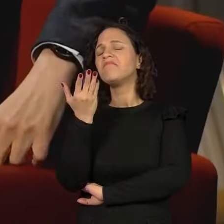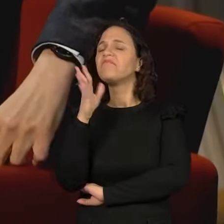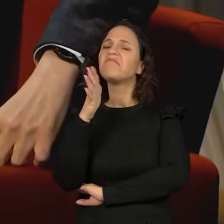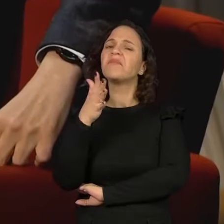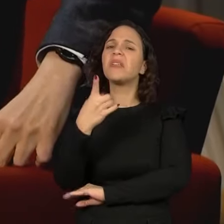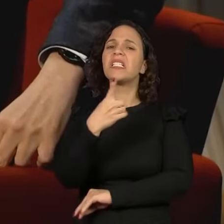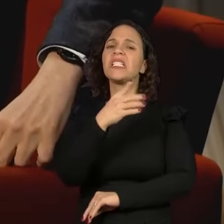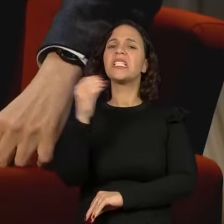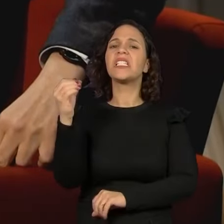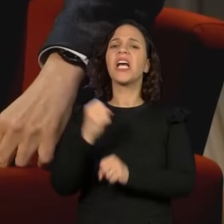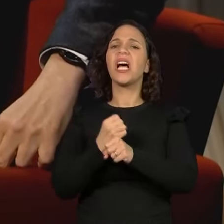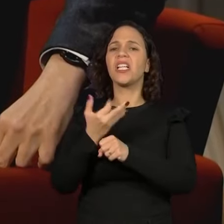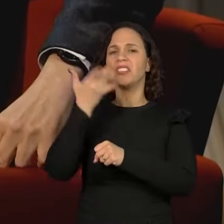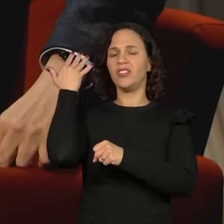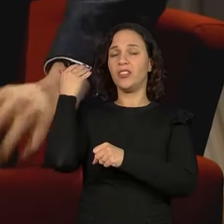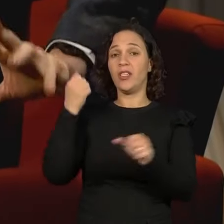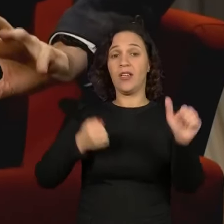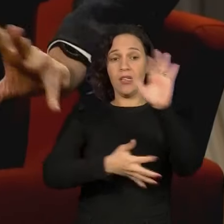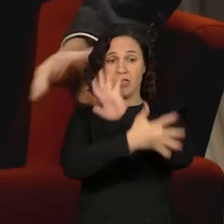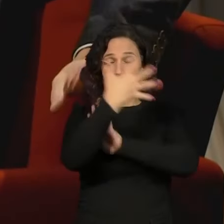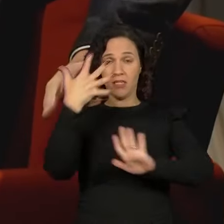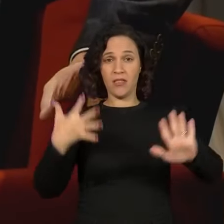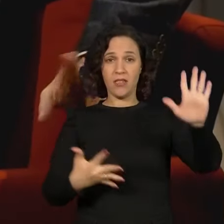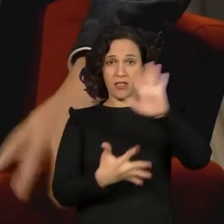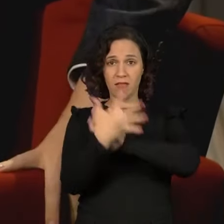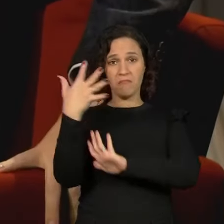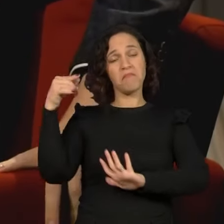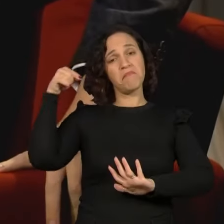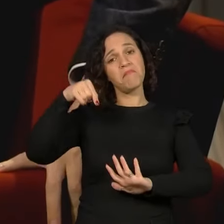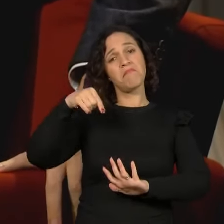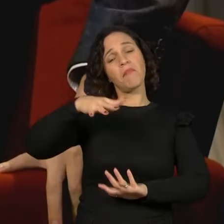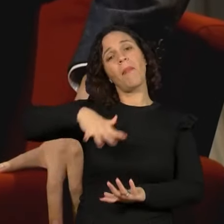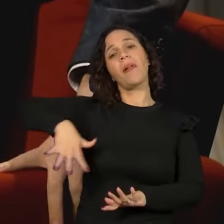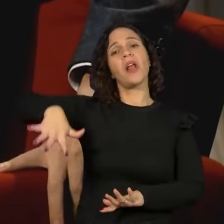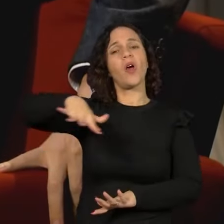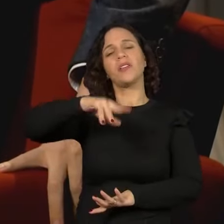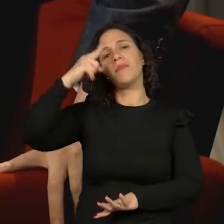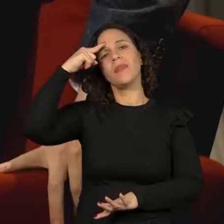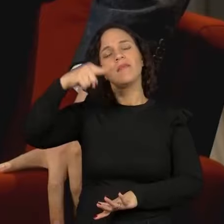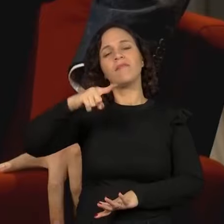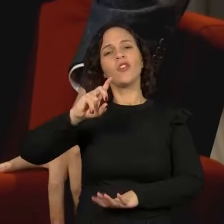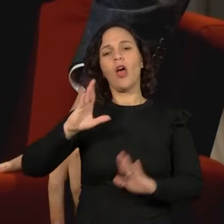a Via Láctea era o universo para nós hum hum